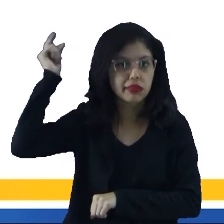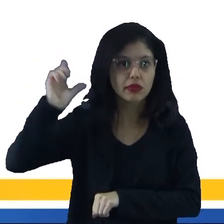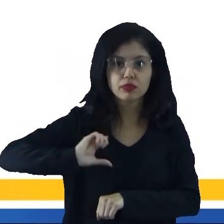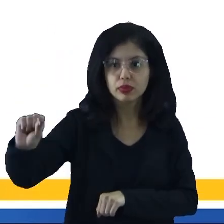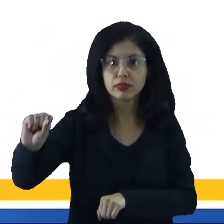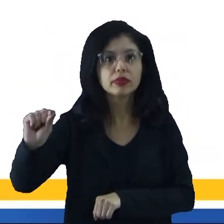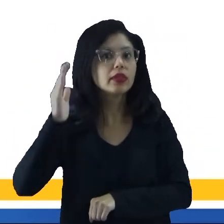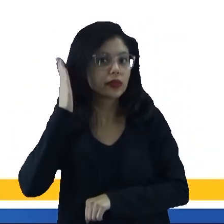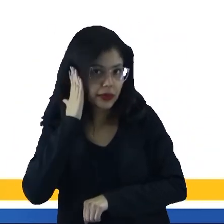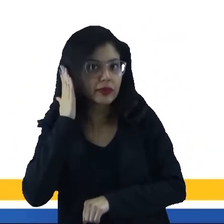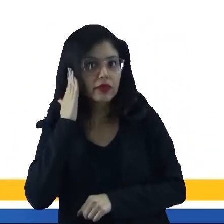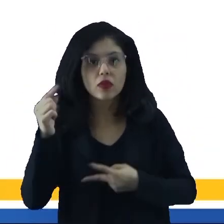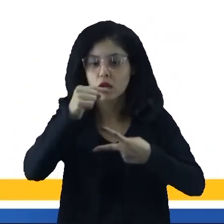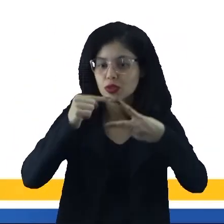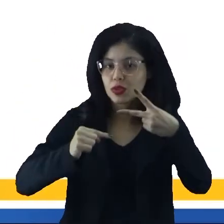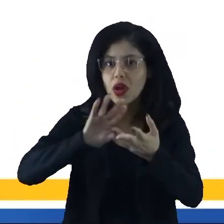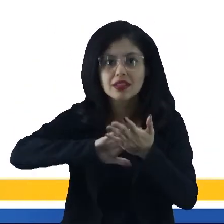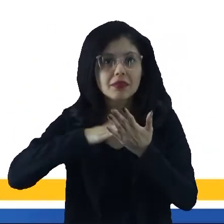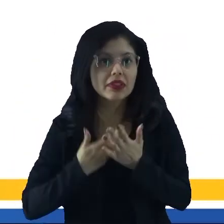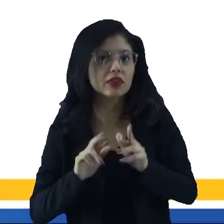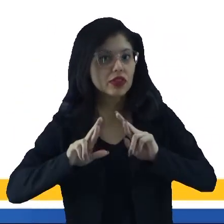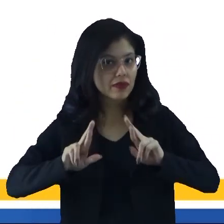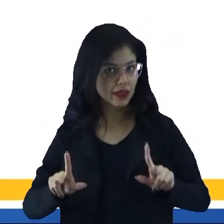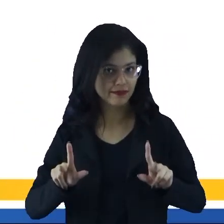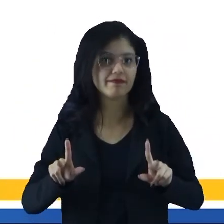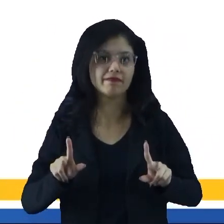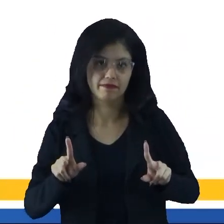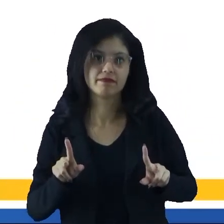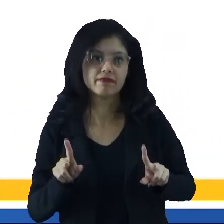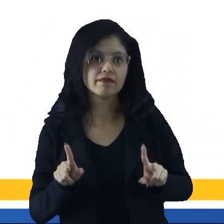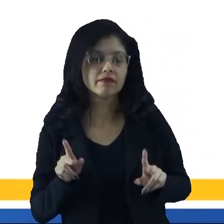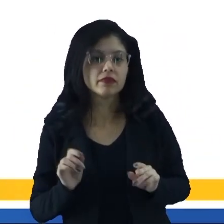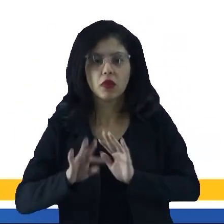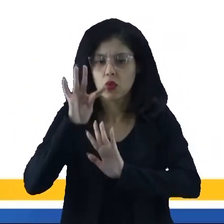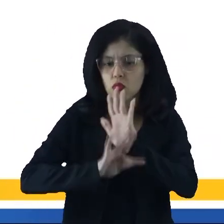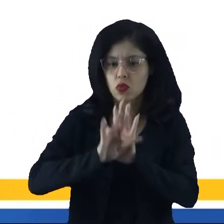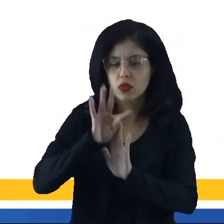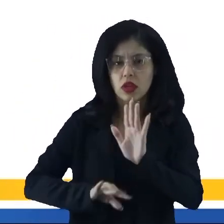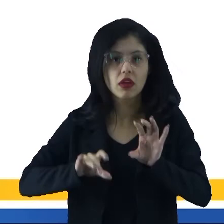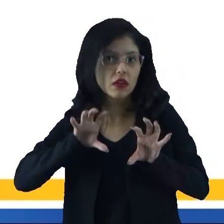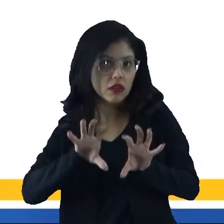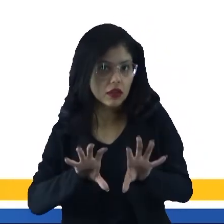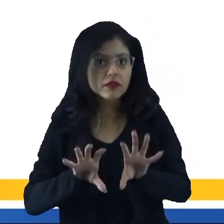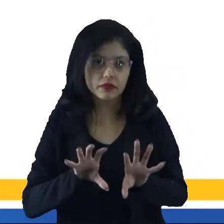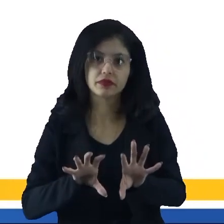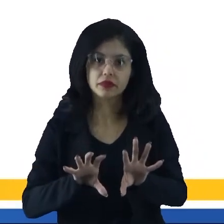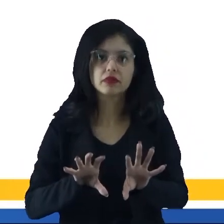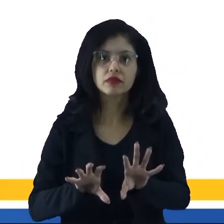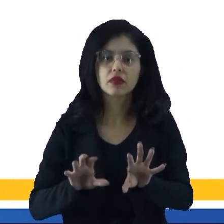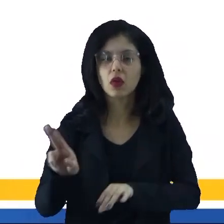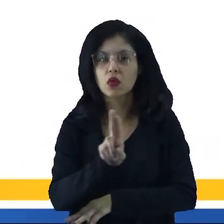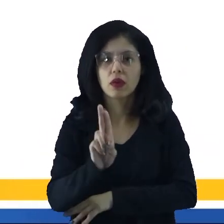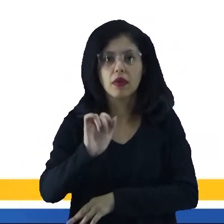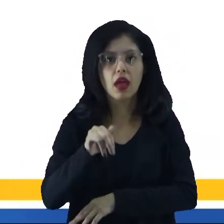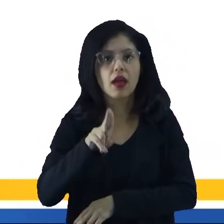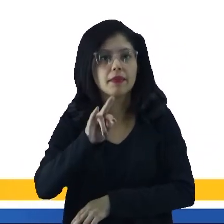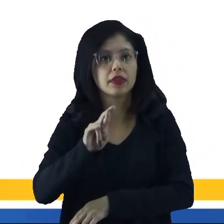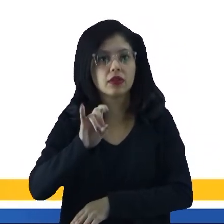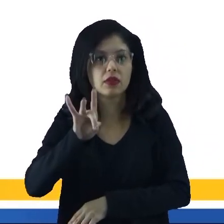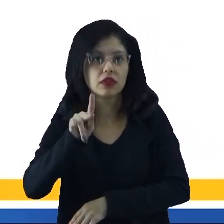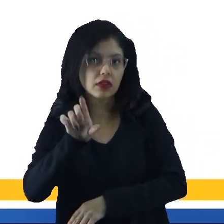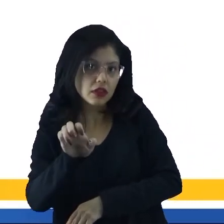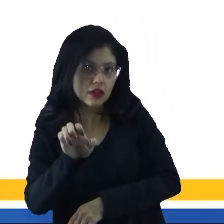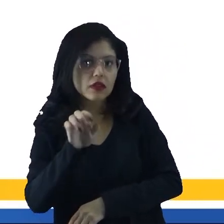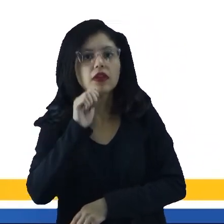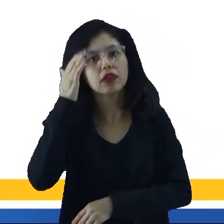olha só, são 2 interpretações. Então esse tipo de texto é o que a gente chama de ambiguidade, porque dá para me entender de